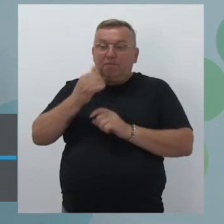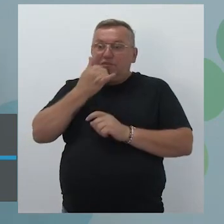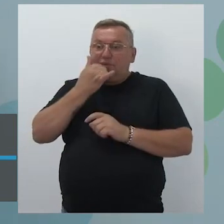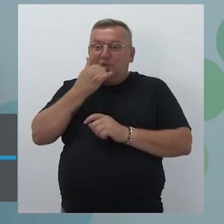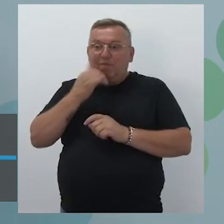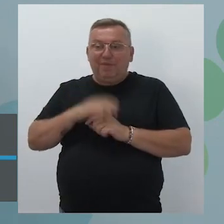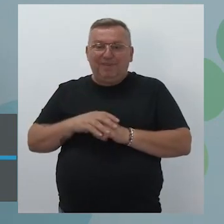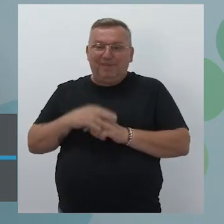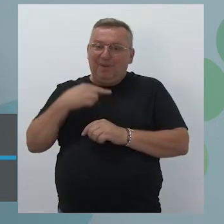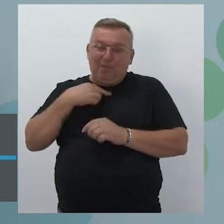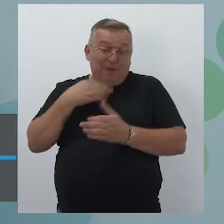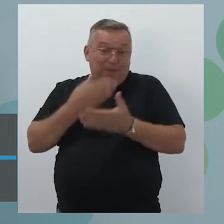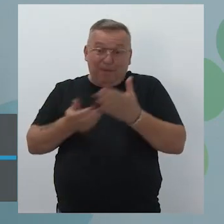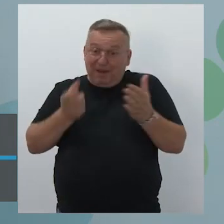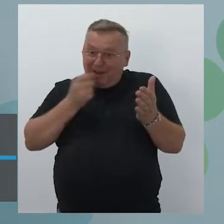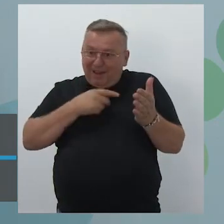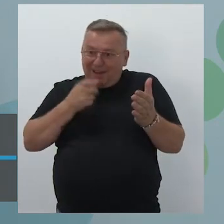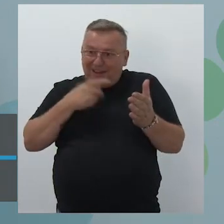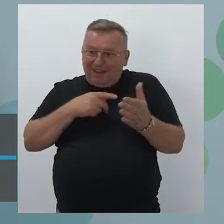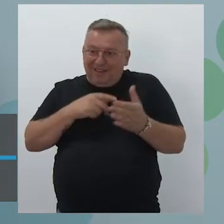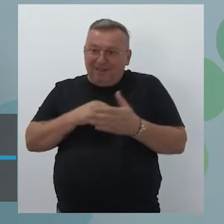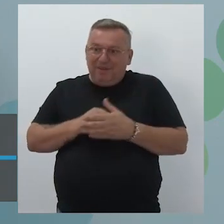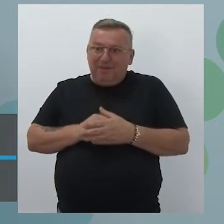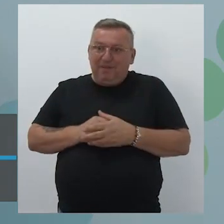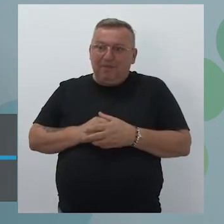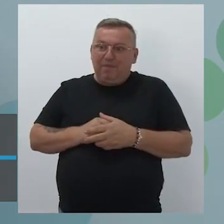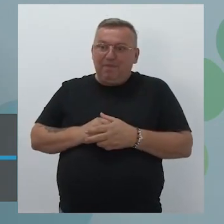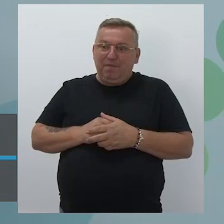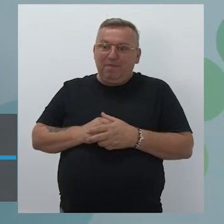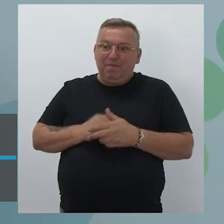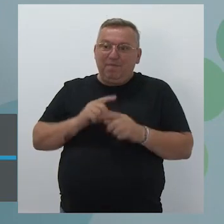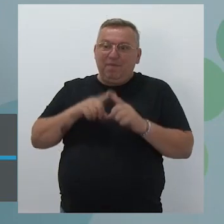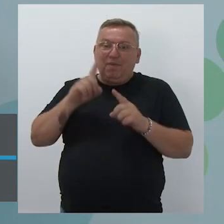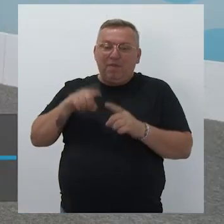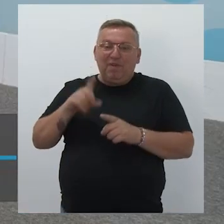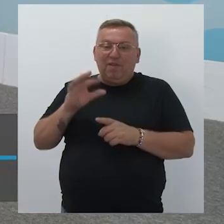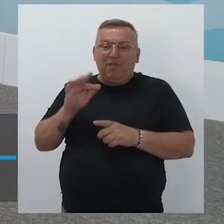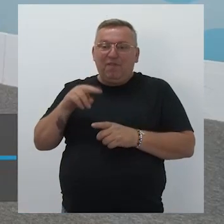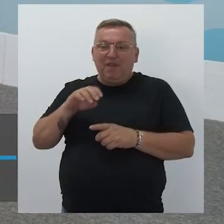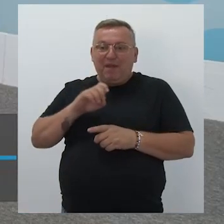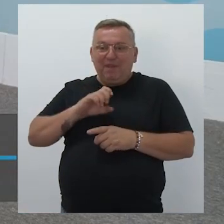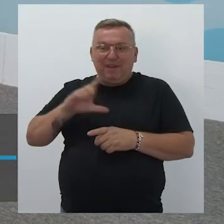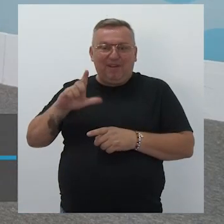trocadilho, mas eu não poderia deixar de falar assim, foi fundamental.